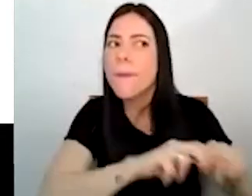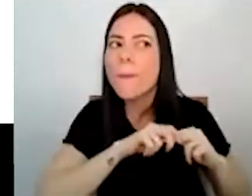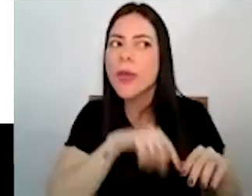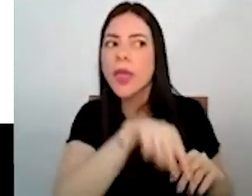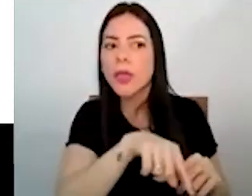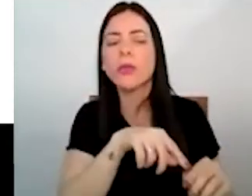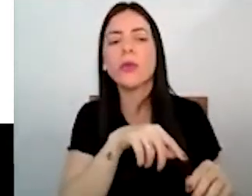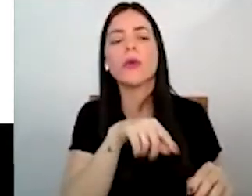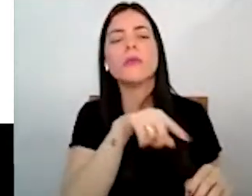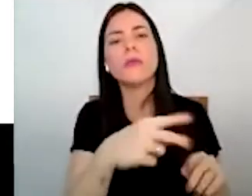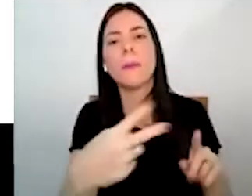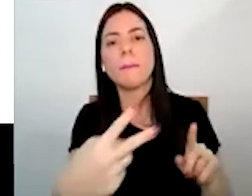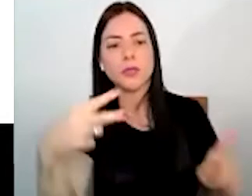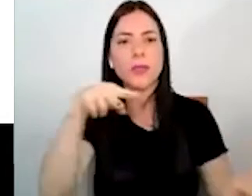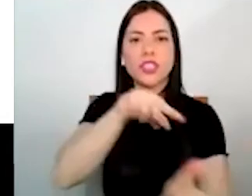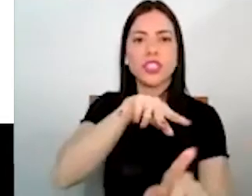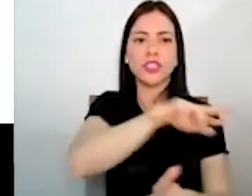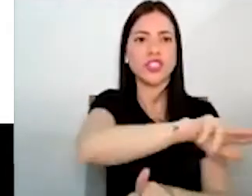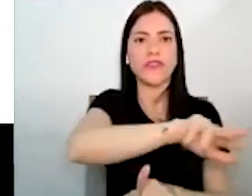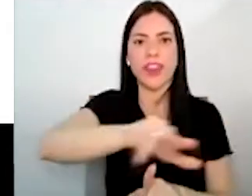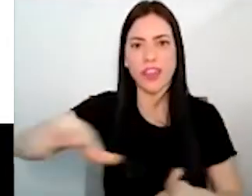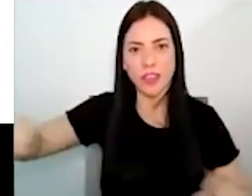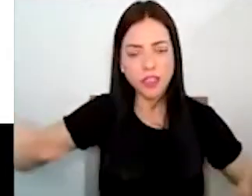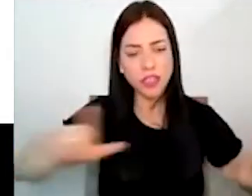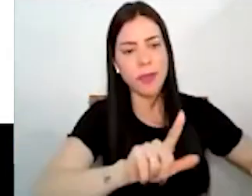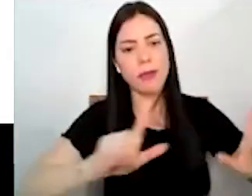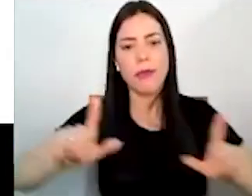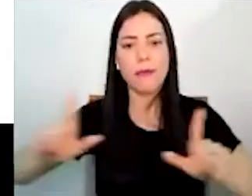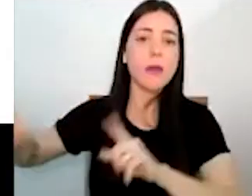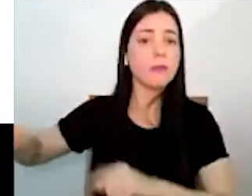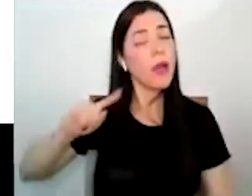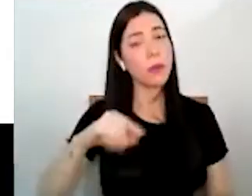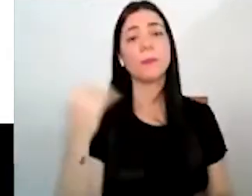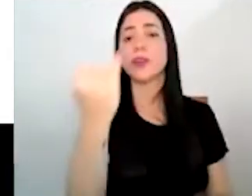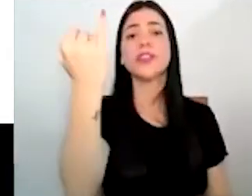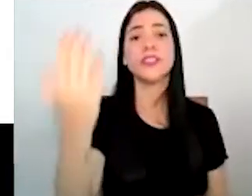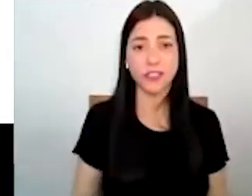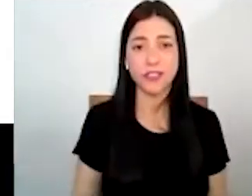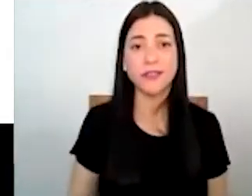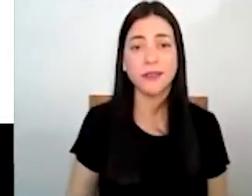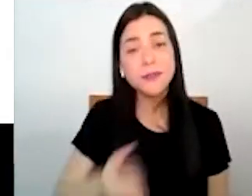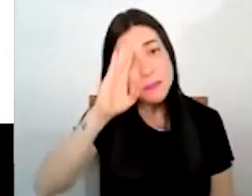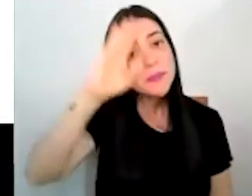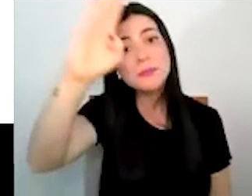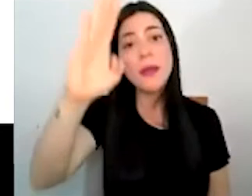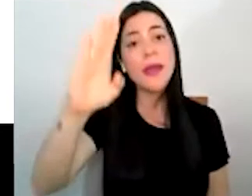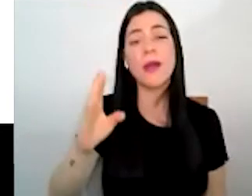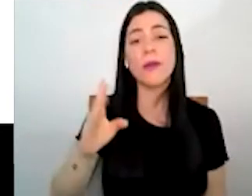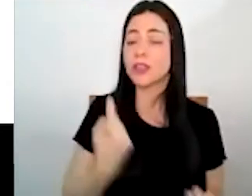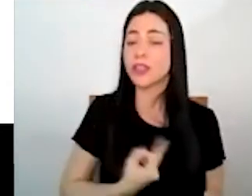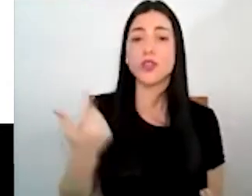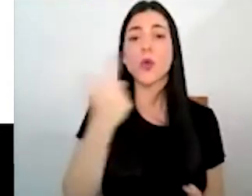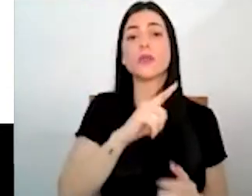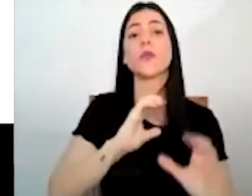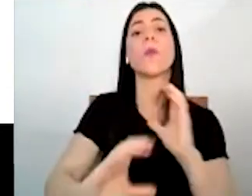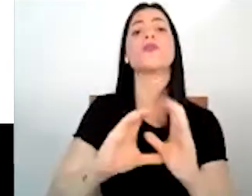diferentes pontos de vista, também foi muito importante para a única peça, a peça principal que a gente tinha para essa comunicação,